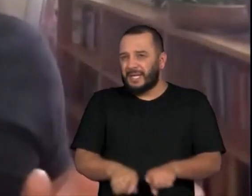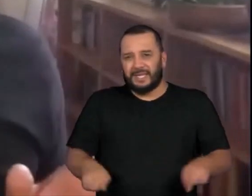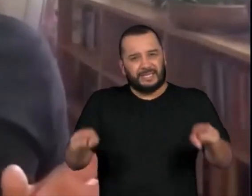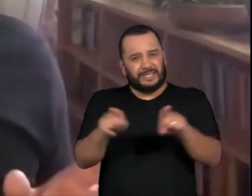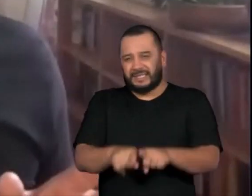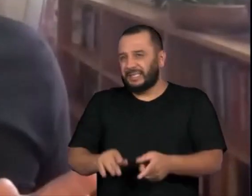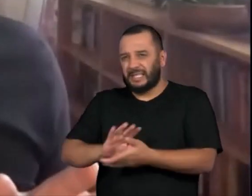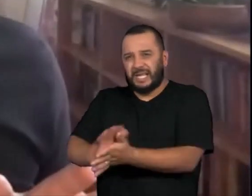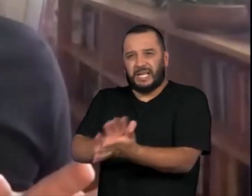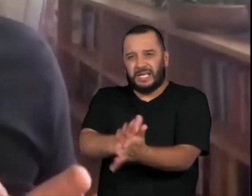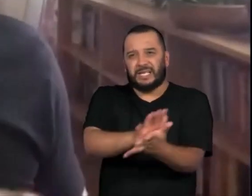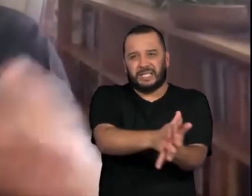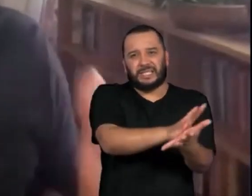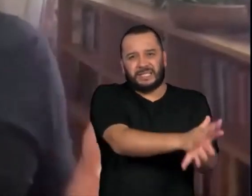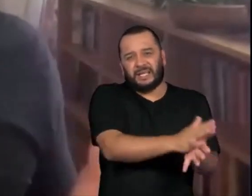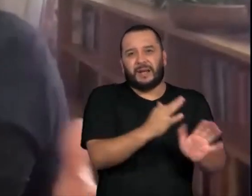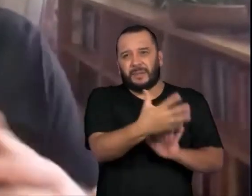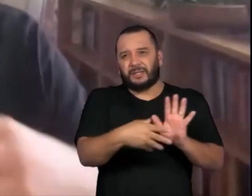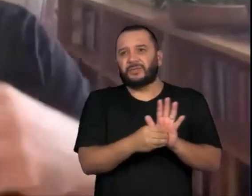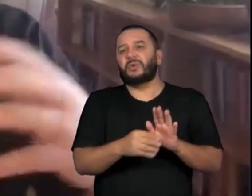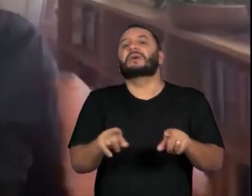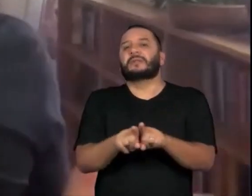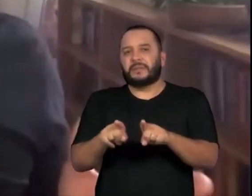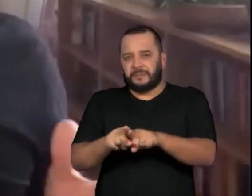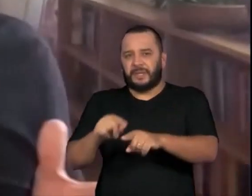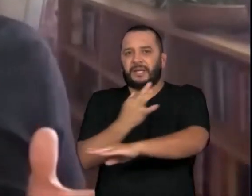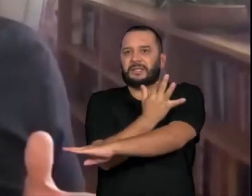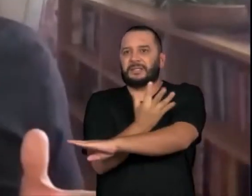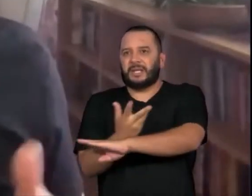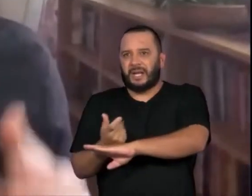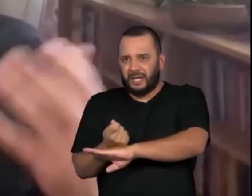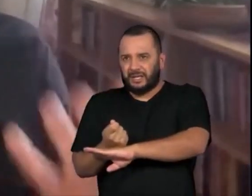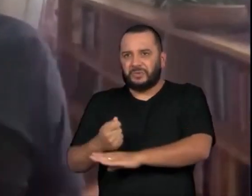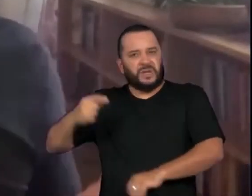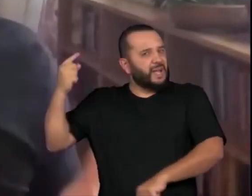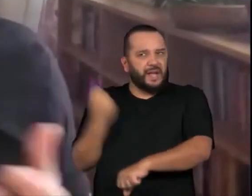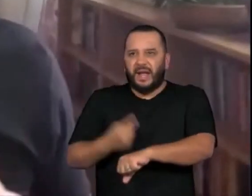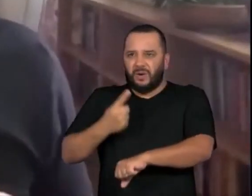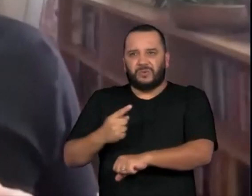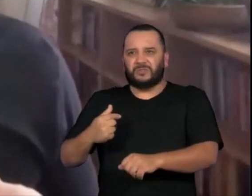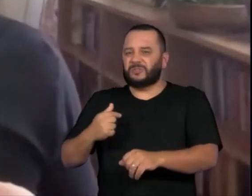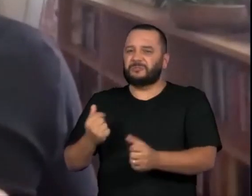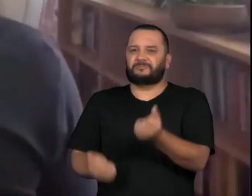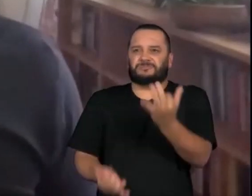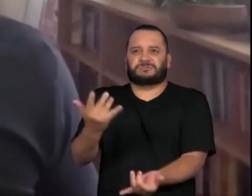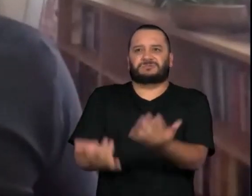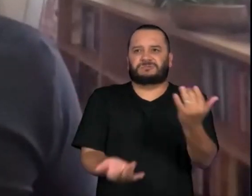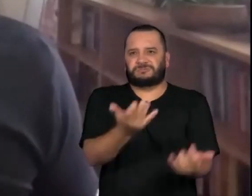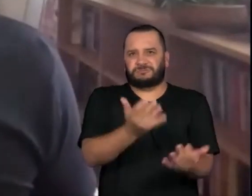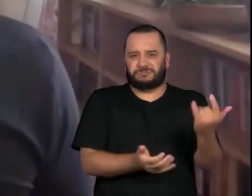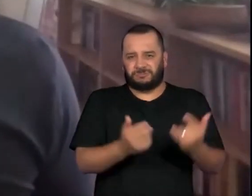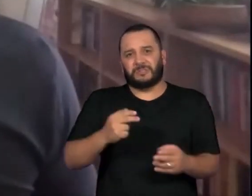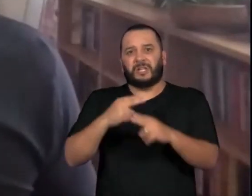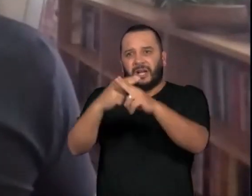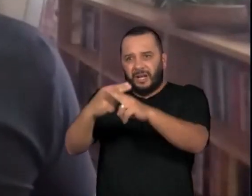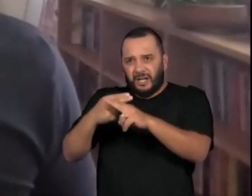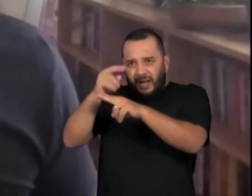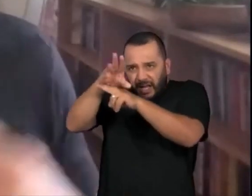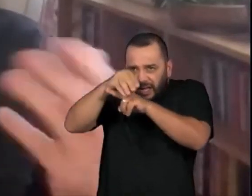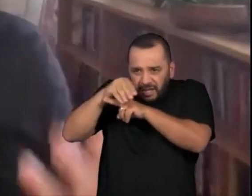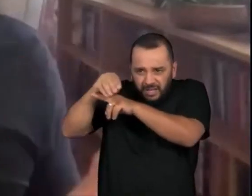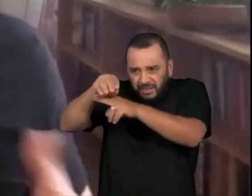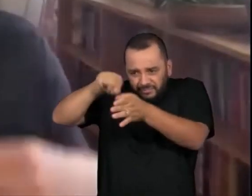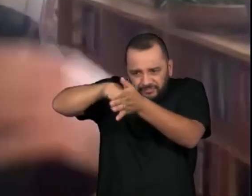ficou limitado à Amazônia. O Cerrado queimou em níveis recorde esse ano, também de acordo com o Instituto Nacional de Pesquisas Espaciais.